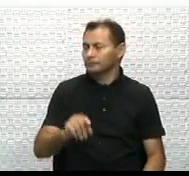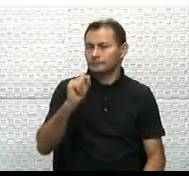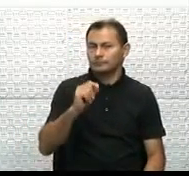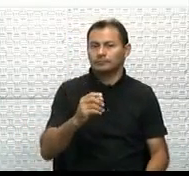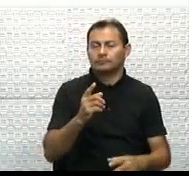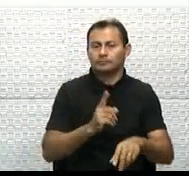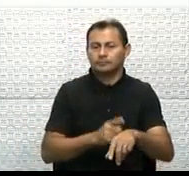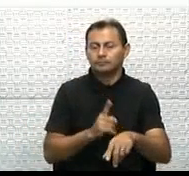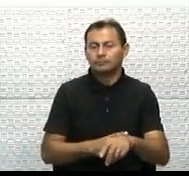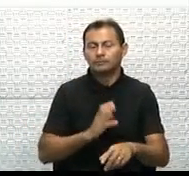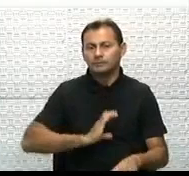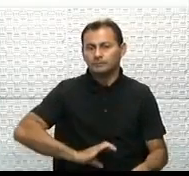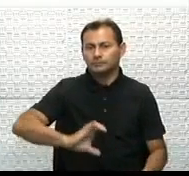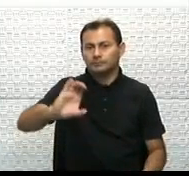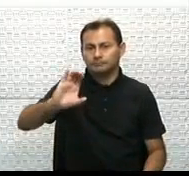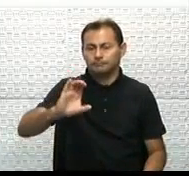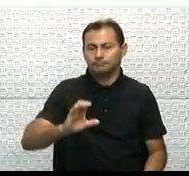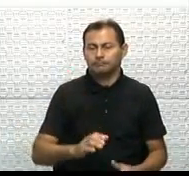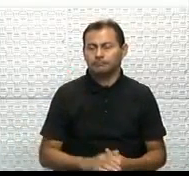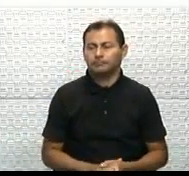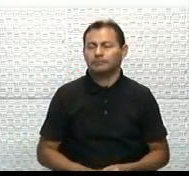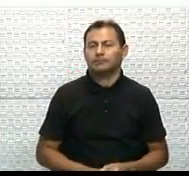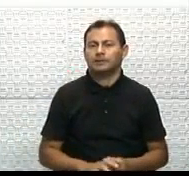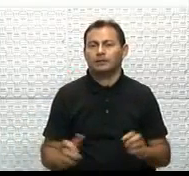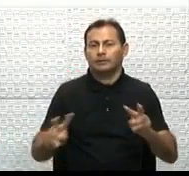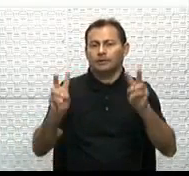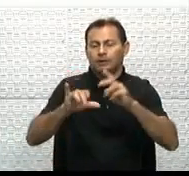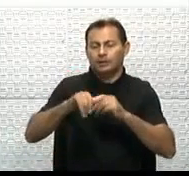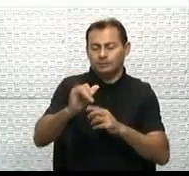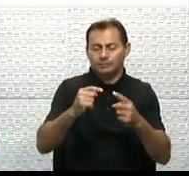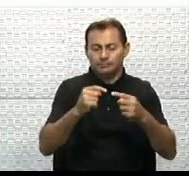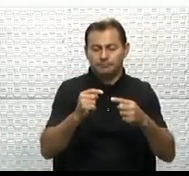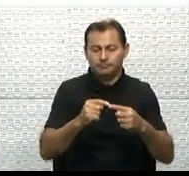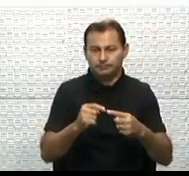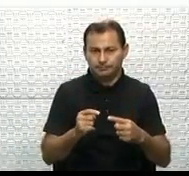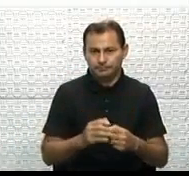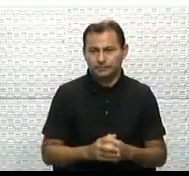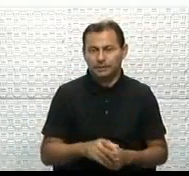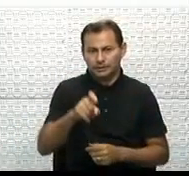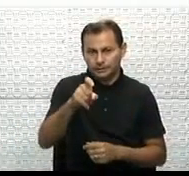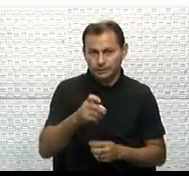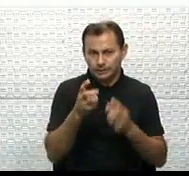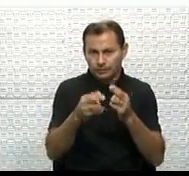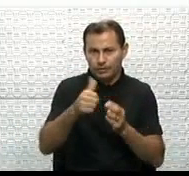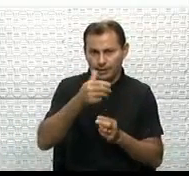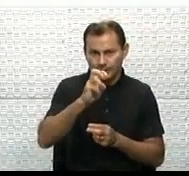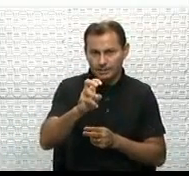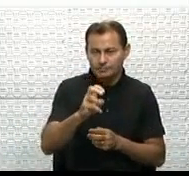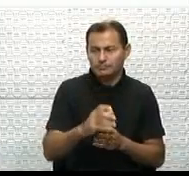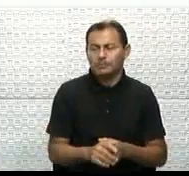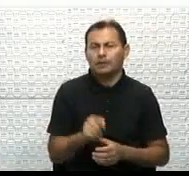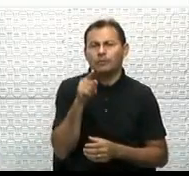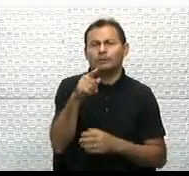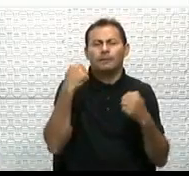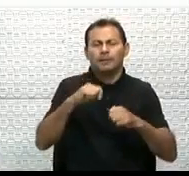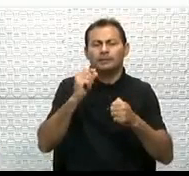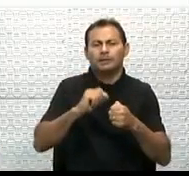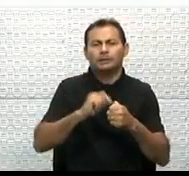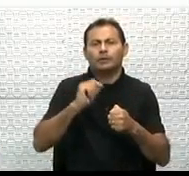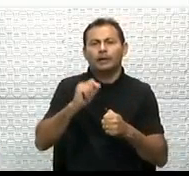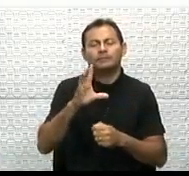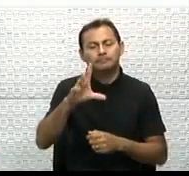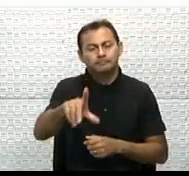Determine o intervalo de confiança para o valor y correspondente a x igual a 15. Então, o que você precisa